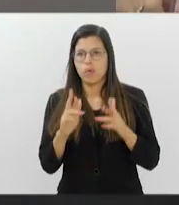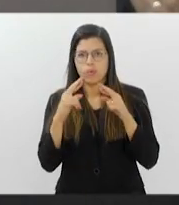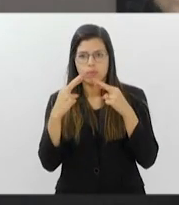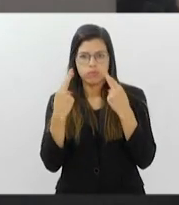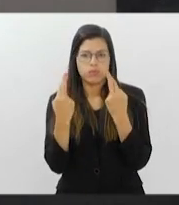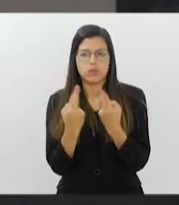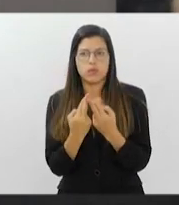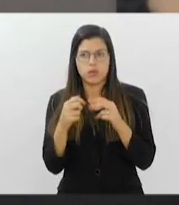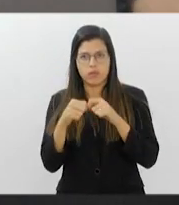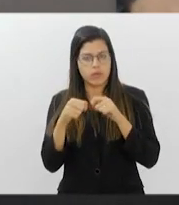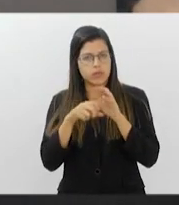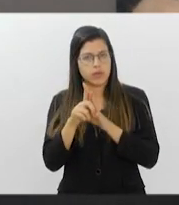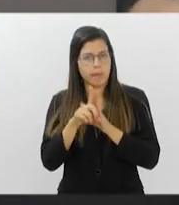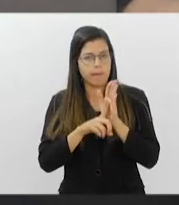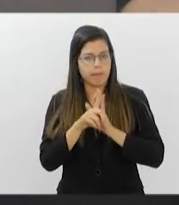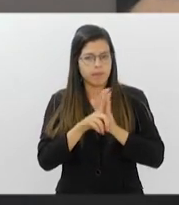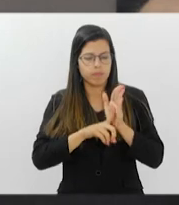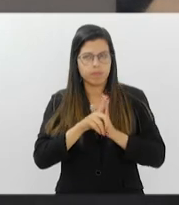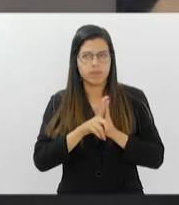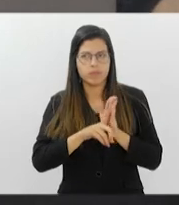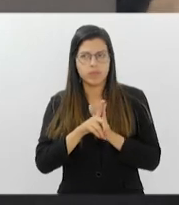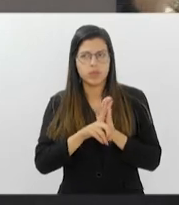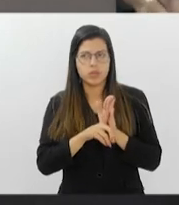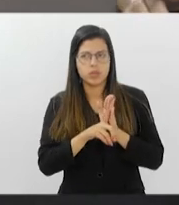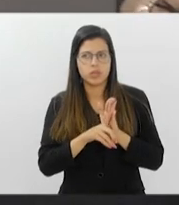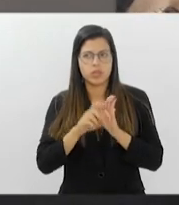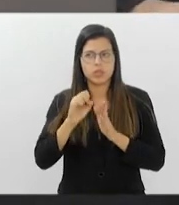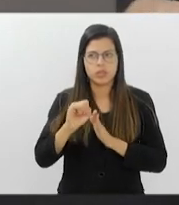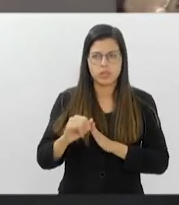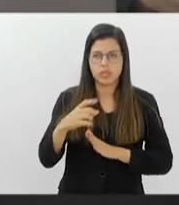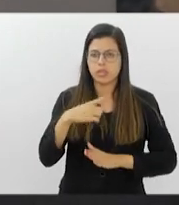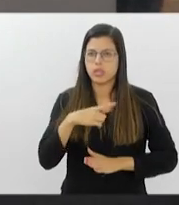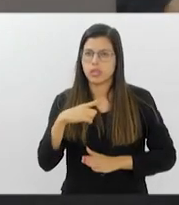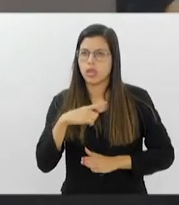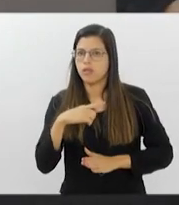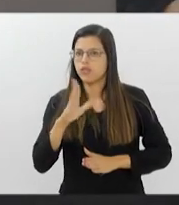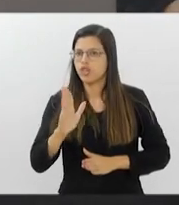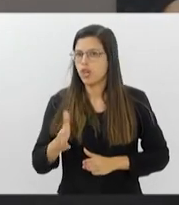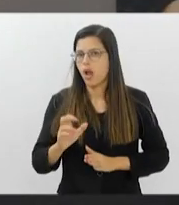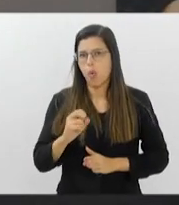pesquisa, citando se houve ou não. Se houve,